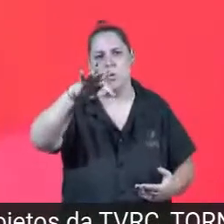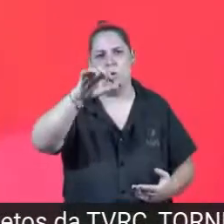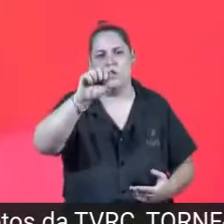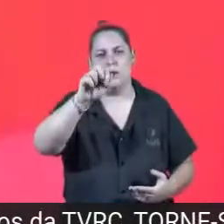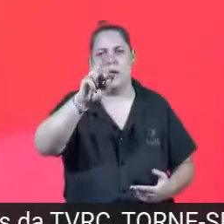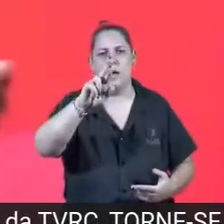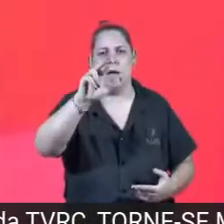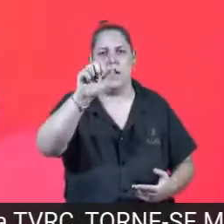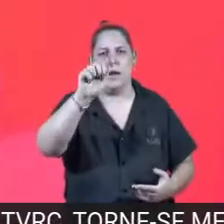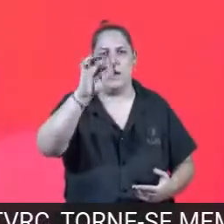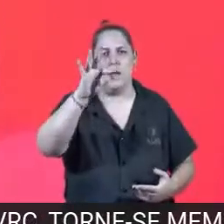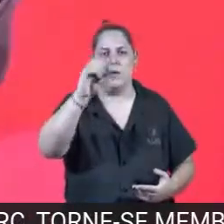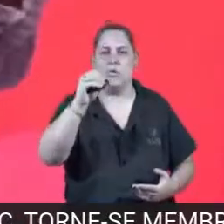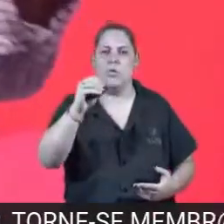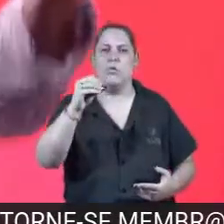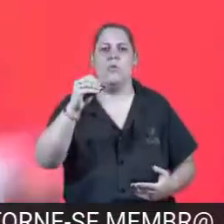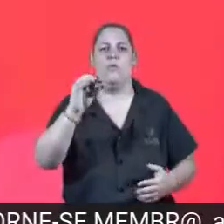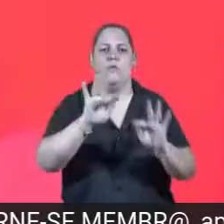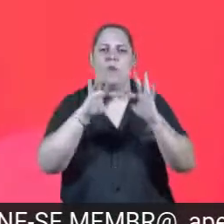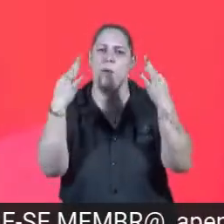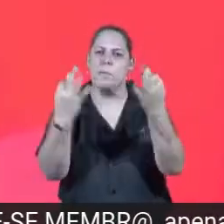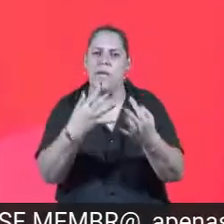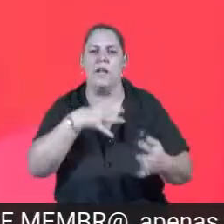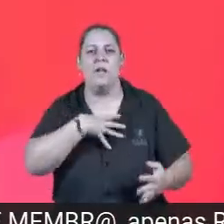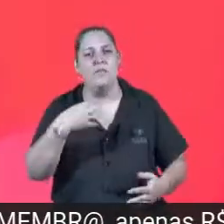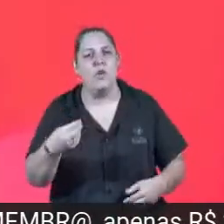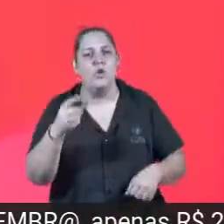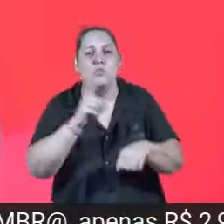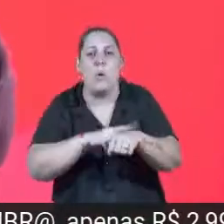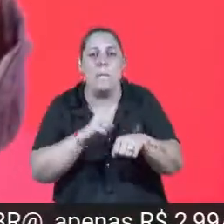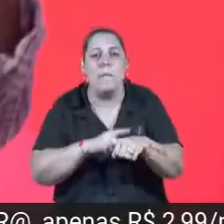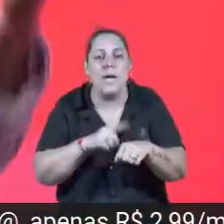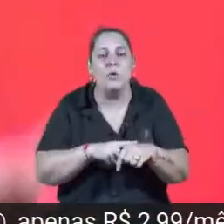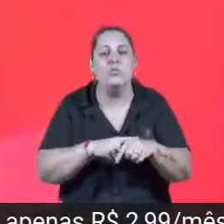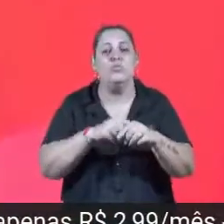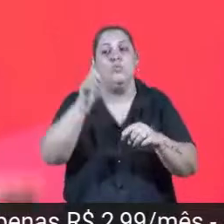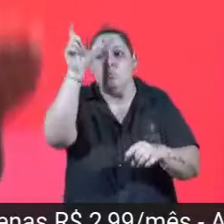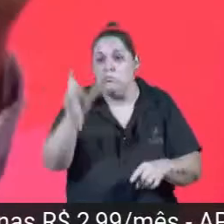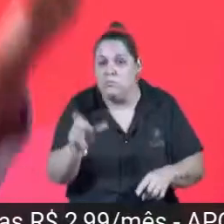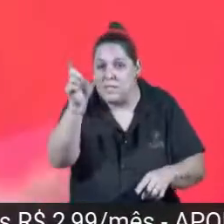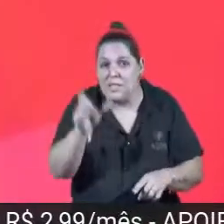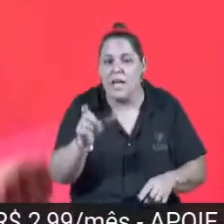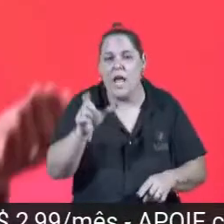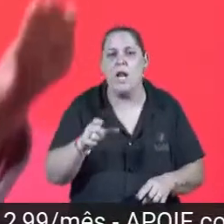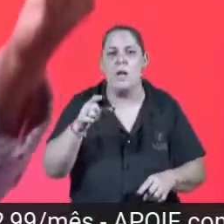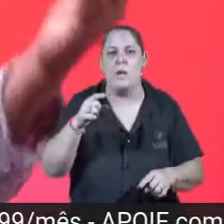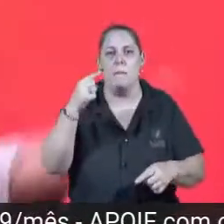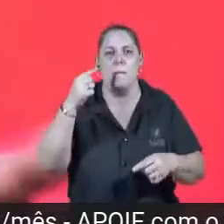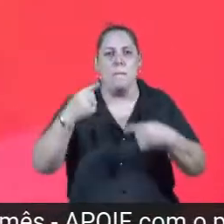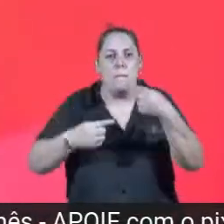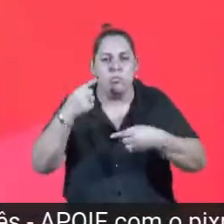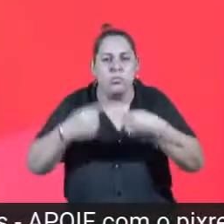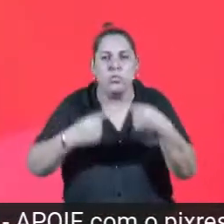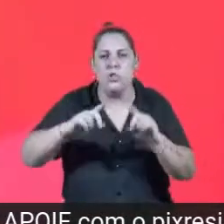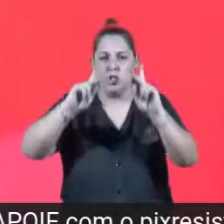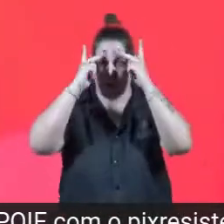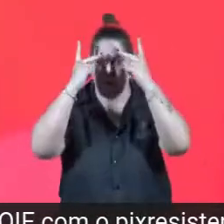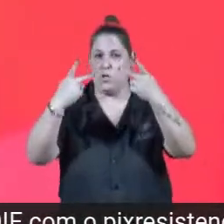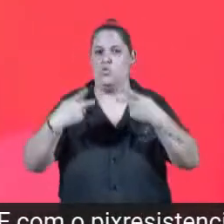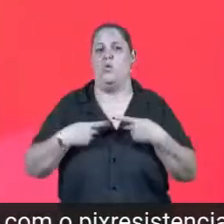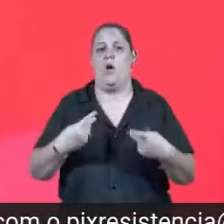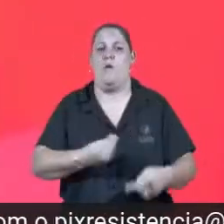esposo, filhos, todos aqui comemorando esse momento dele. É um momento de decisão política, de decisão pessoal, interfere na vida dele